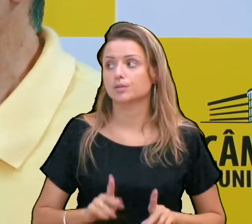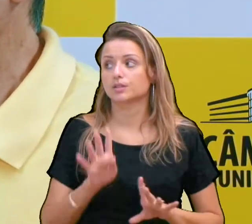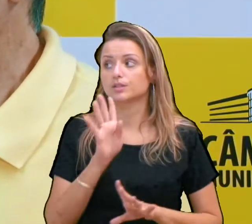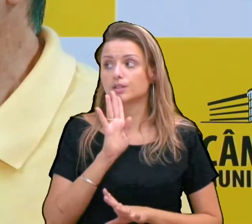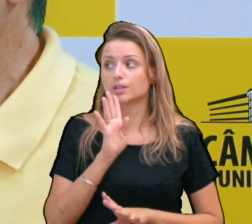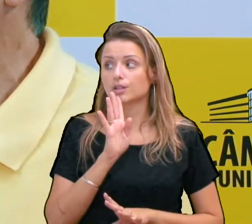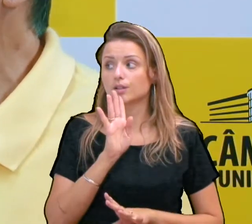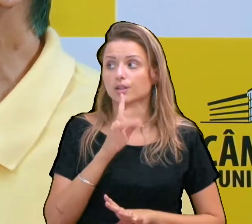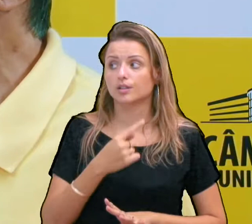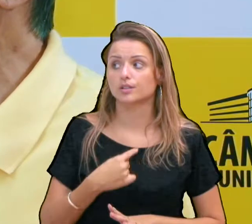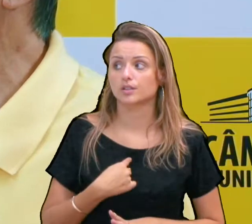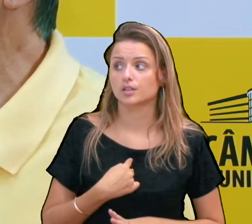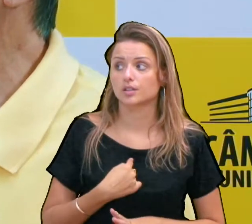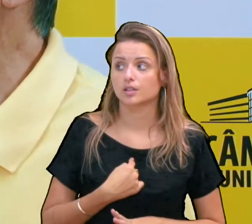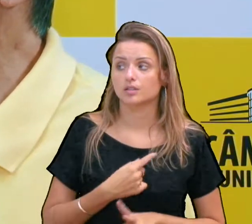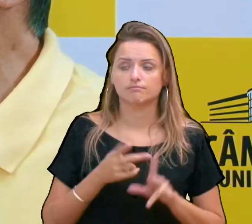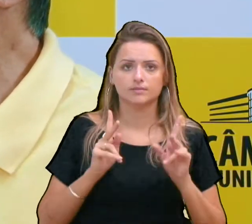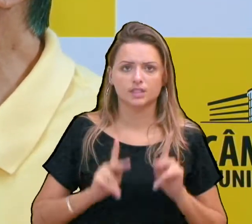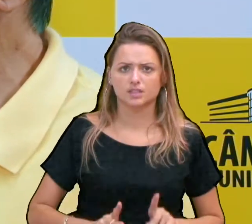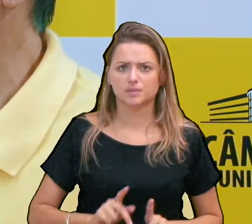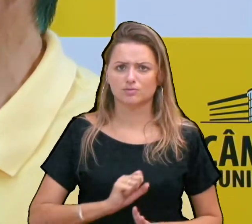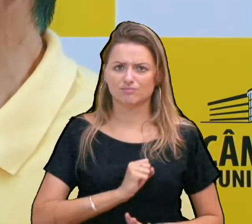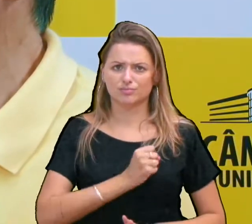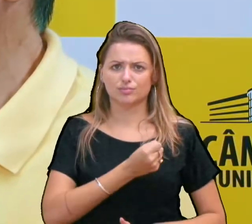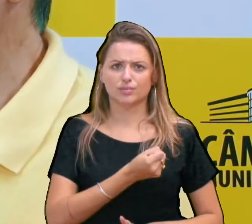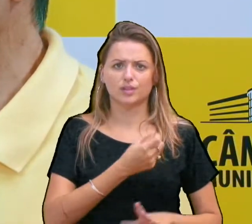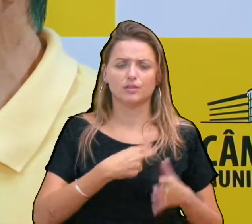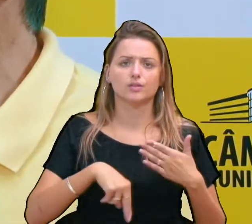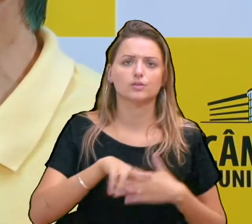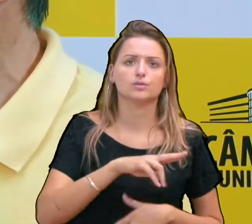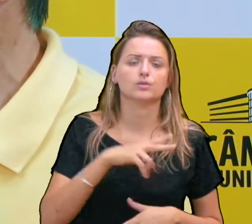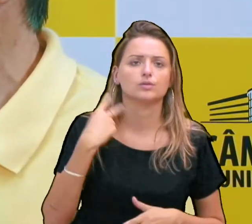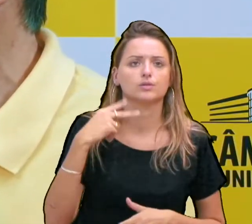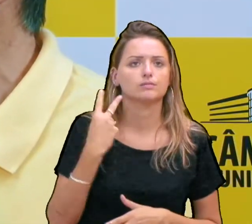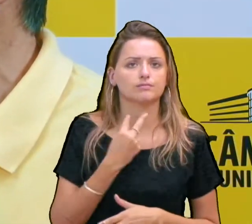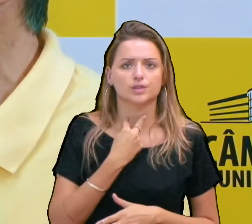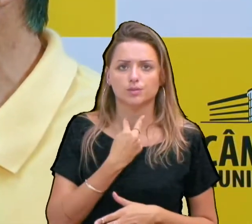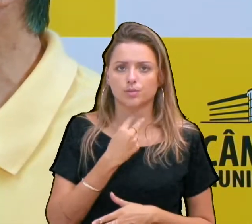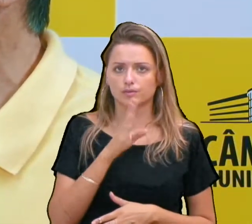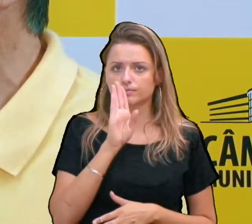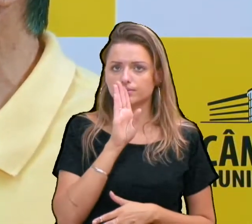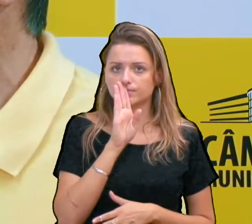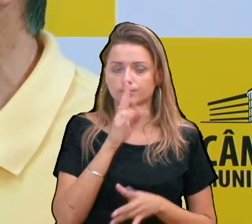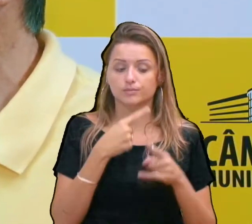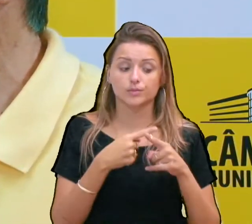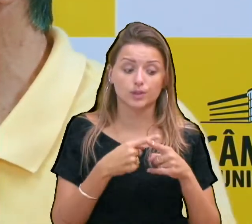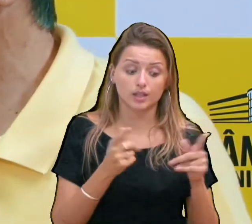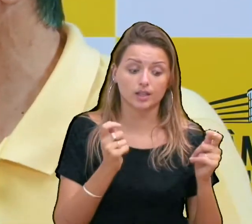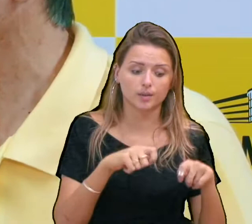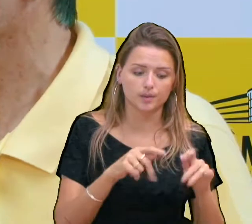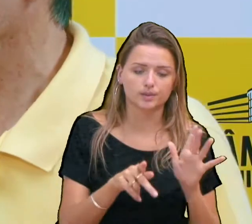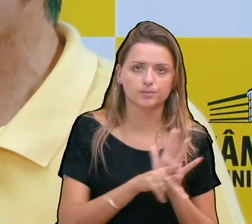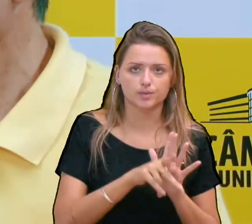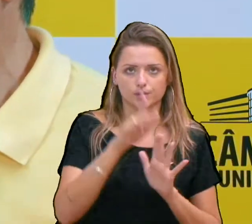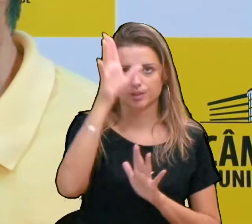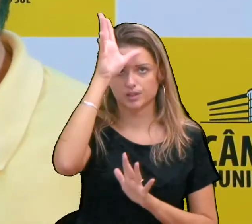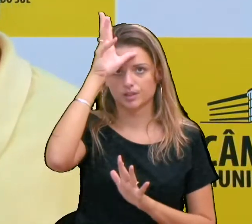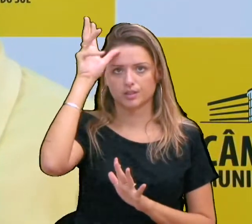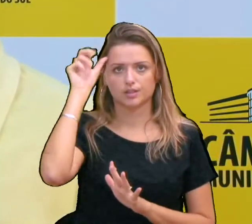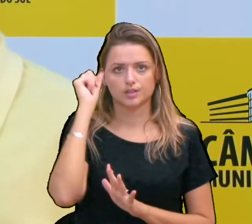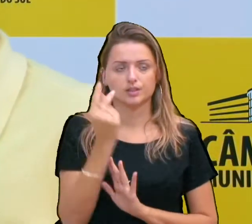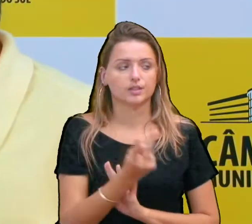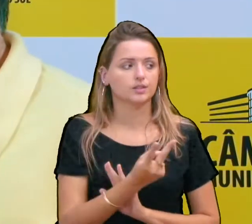e o pessoal está indignado, inclusive com nós, vereadores. Então não dá para silenciar, porque a competência ali é das